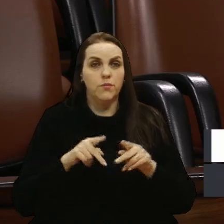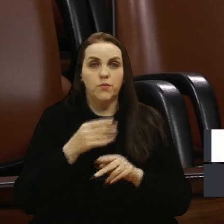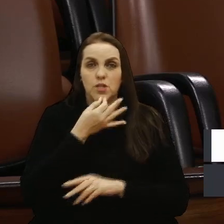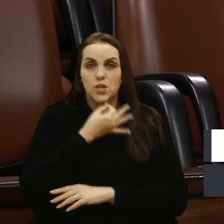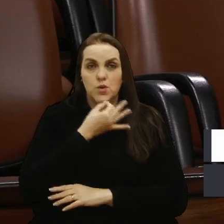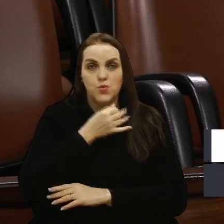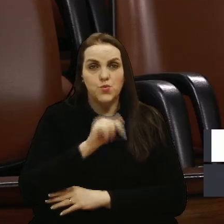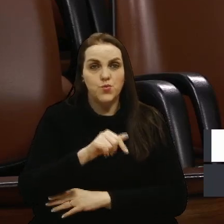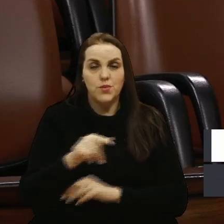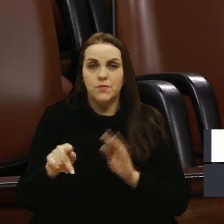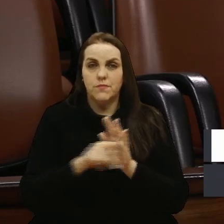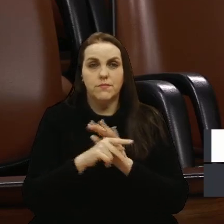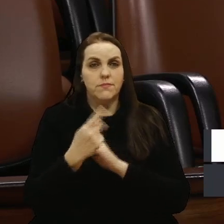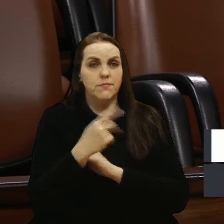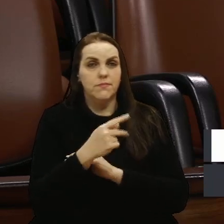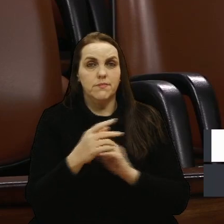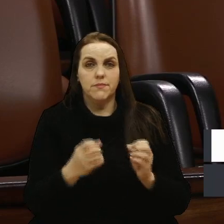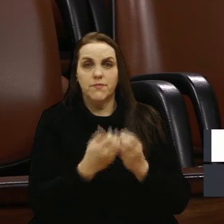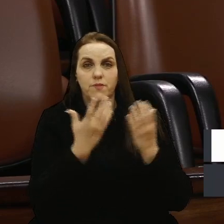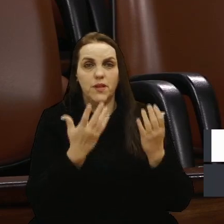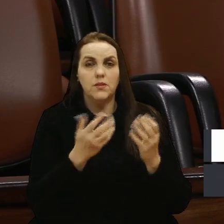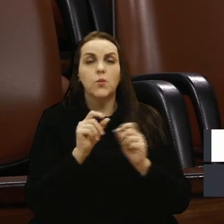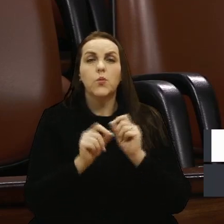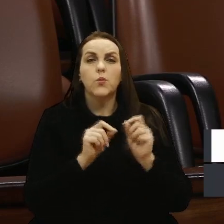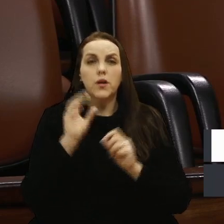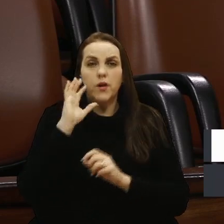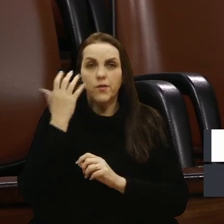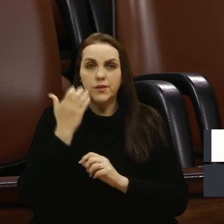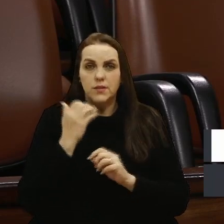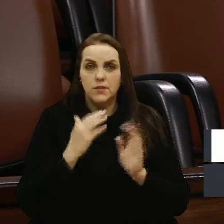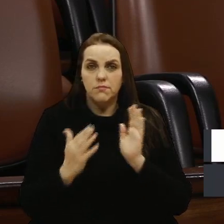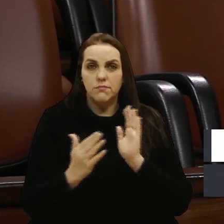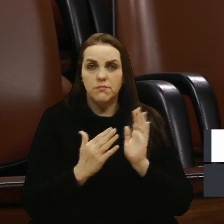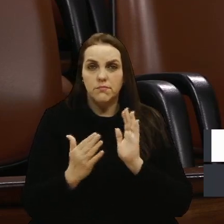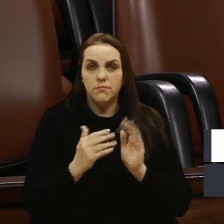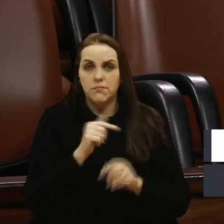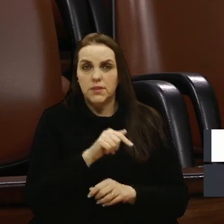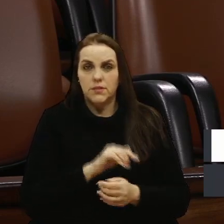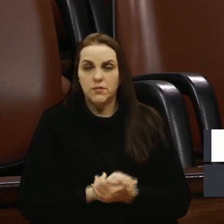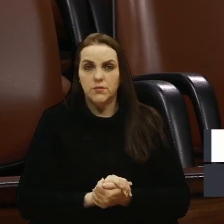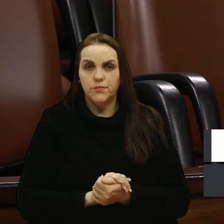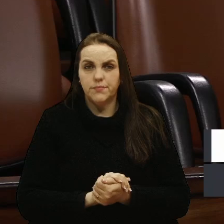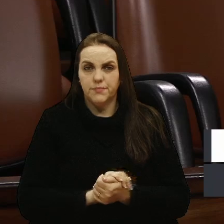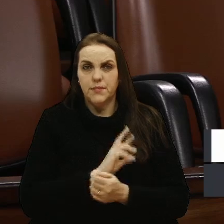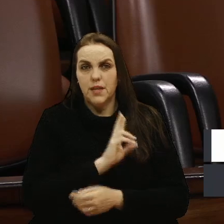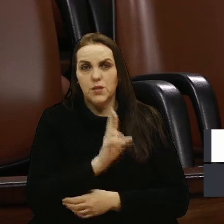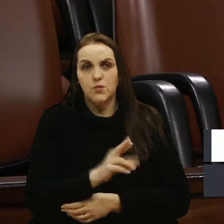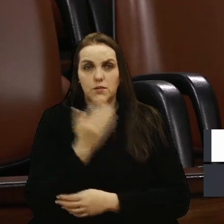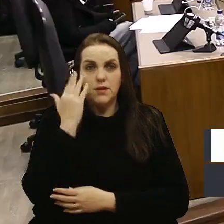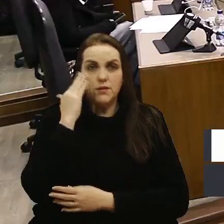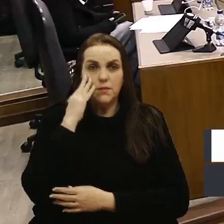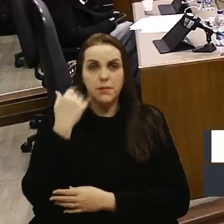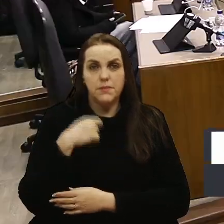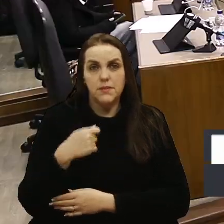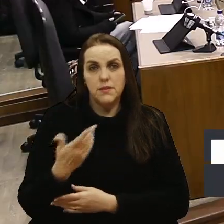precisa saber o que de fato aconteceu durante a festa da uva. Seria isso. Muito obrigada.